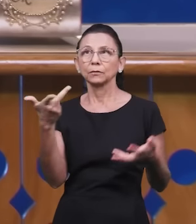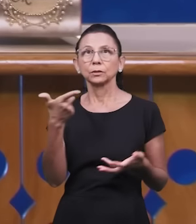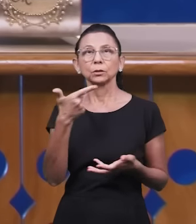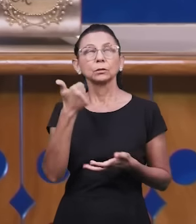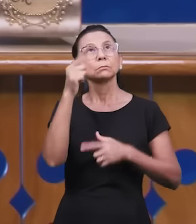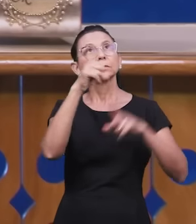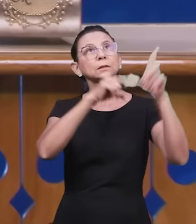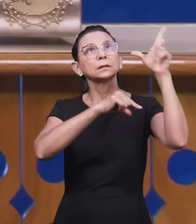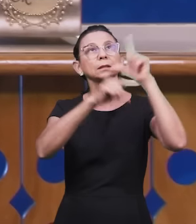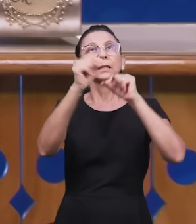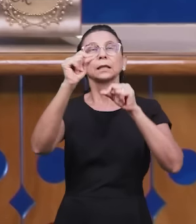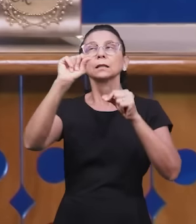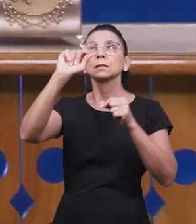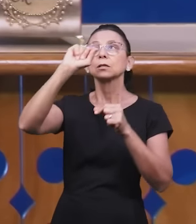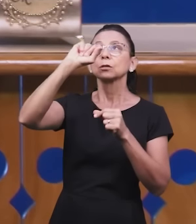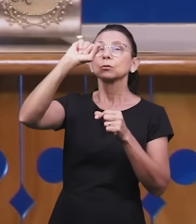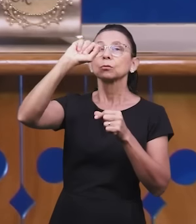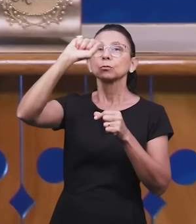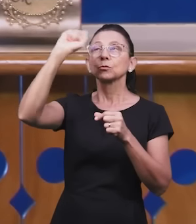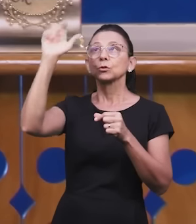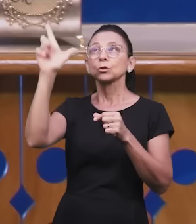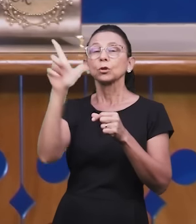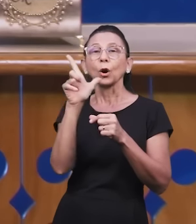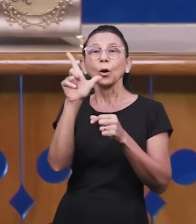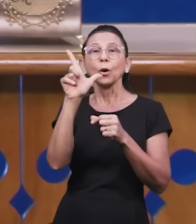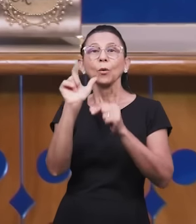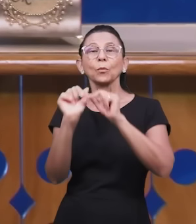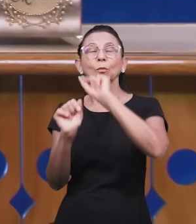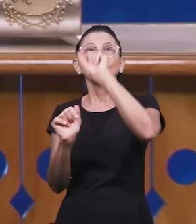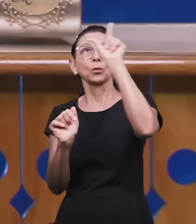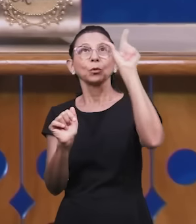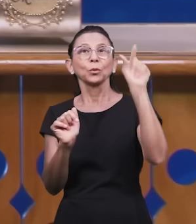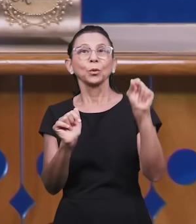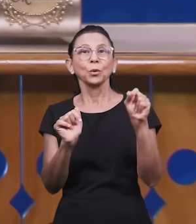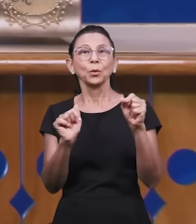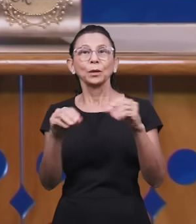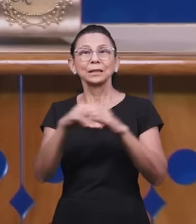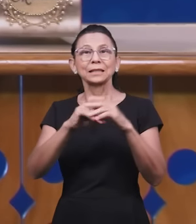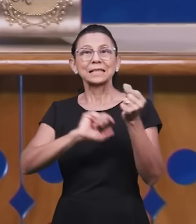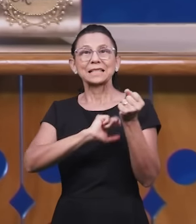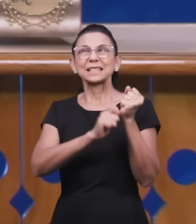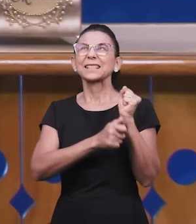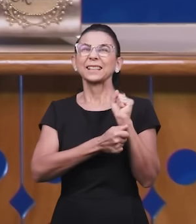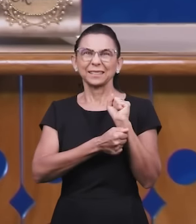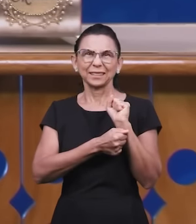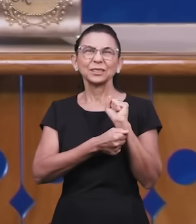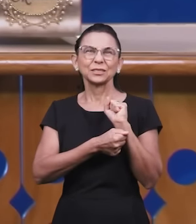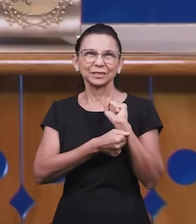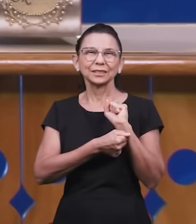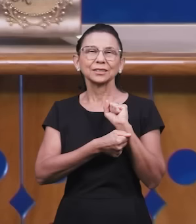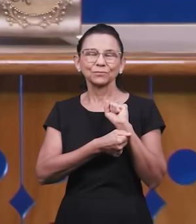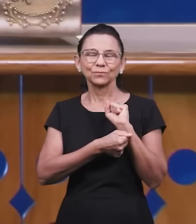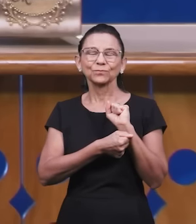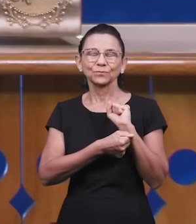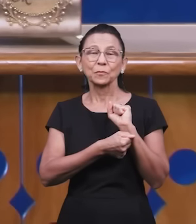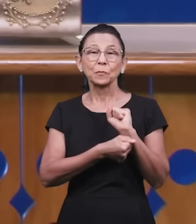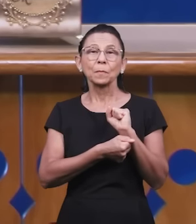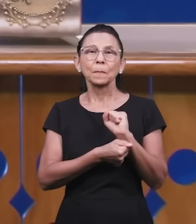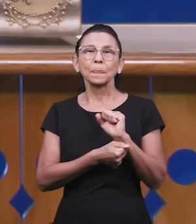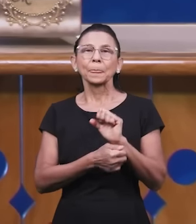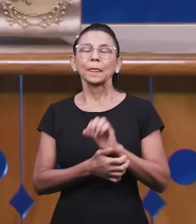as estrelas, o sol, tudo aquilo que, na verdade, esconde enigmas, esconde segredos, esconde